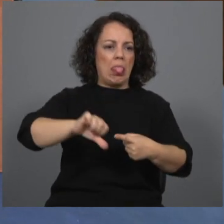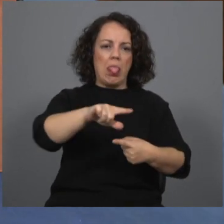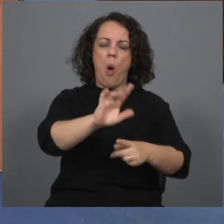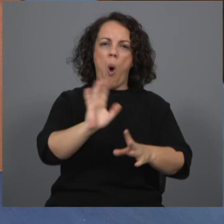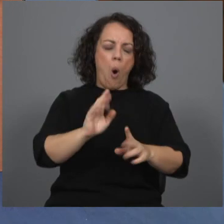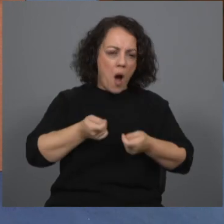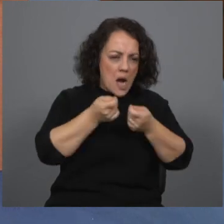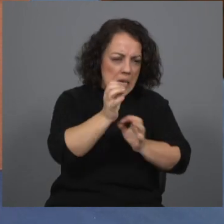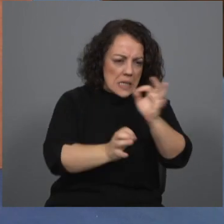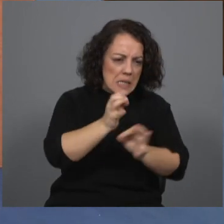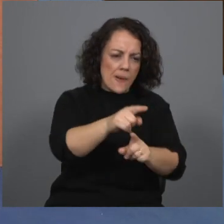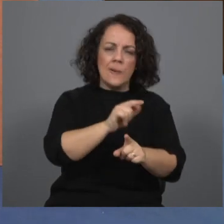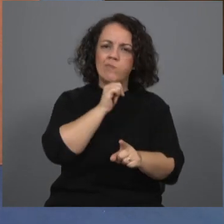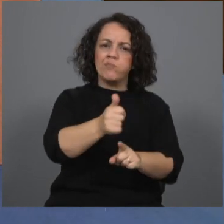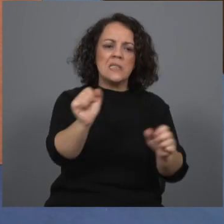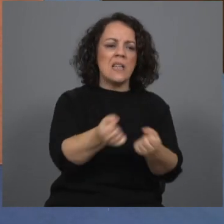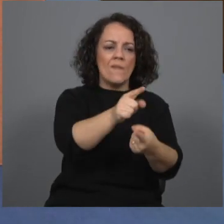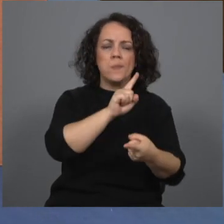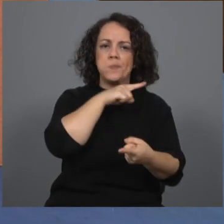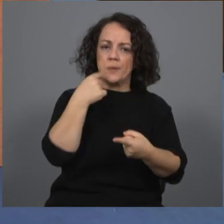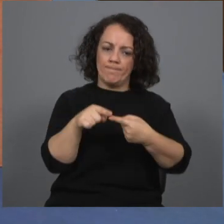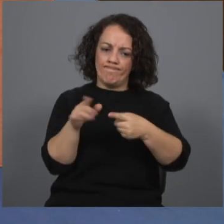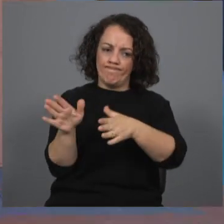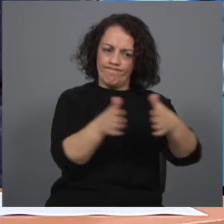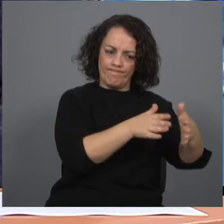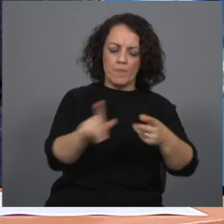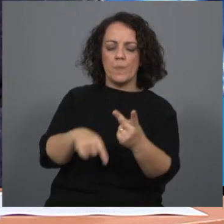que investisse, se salvarem. Os que estavam